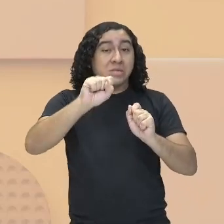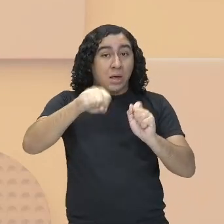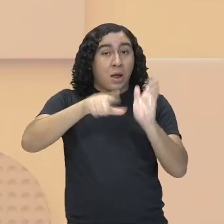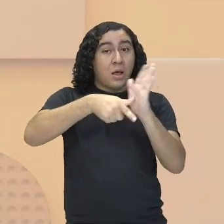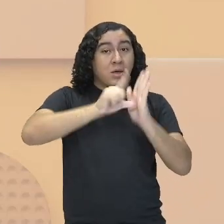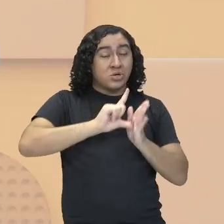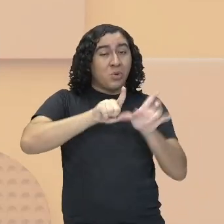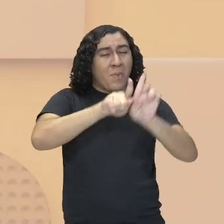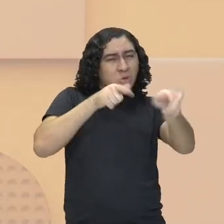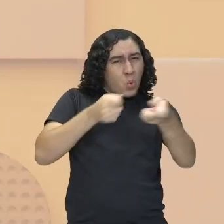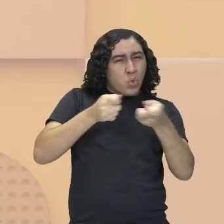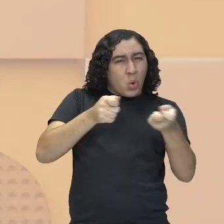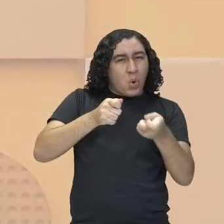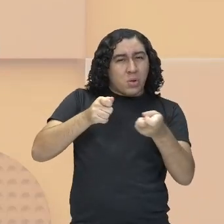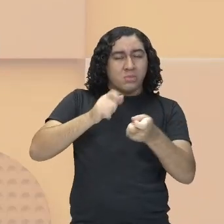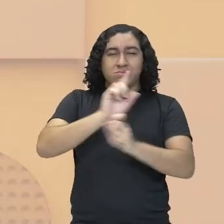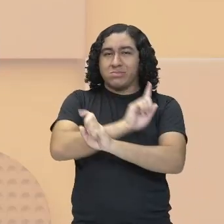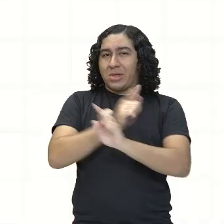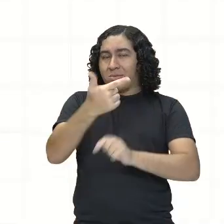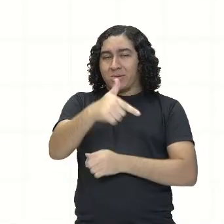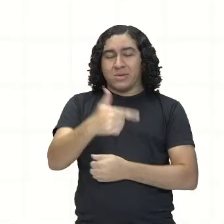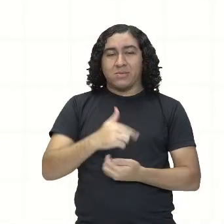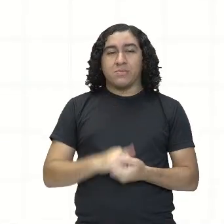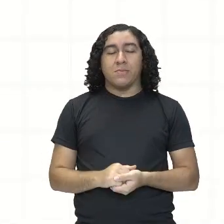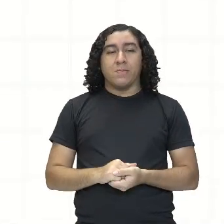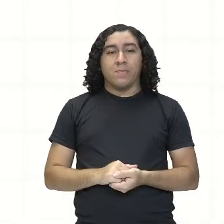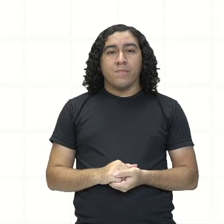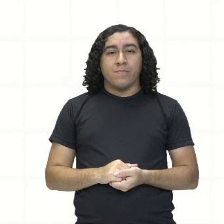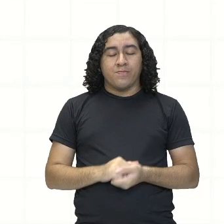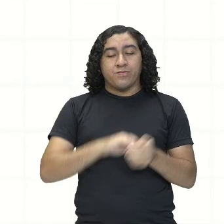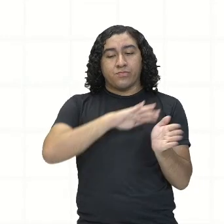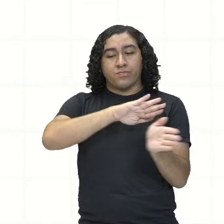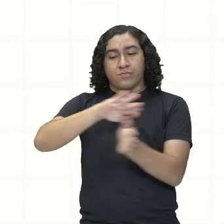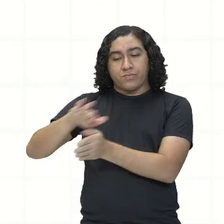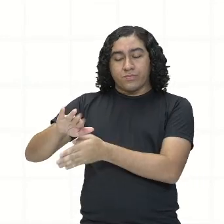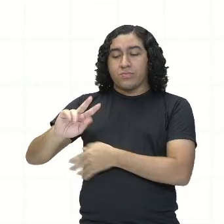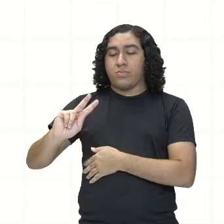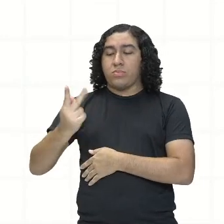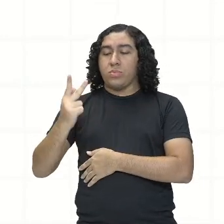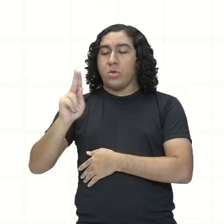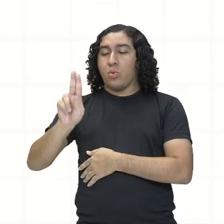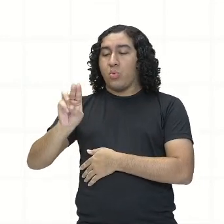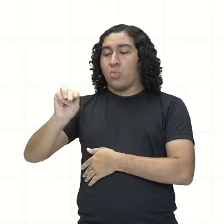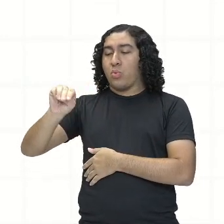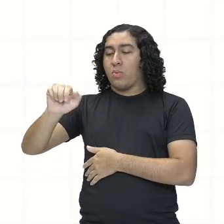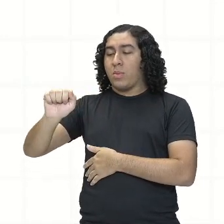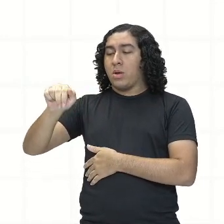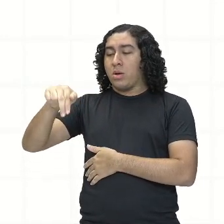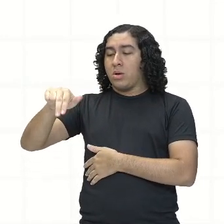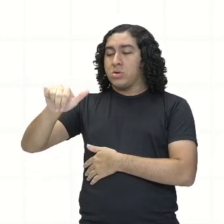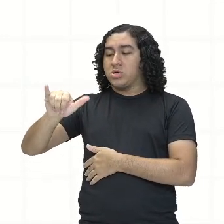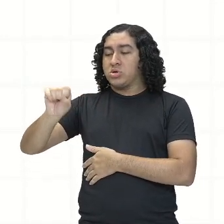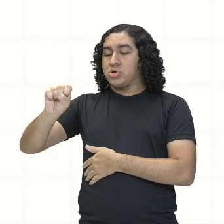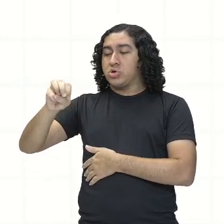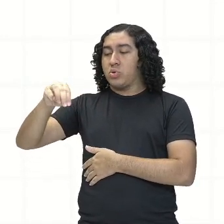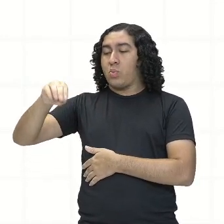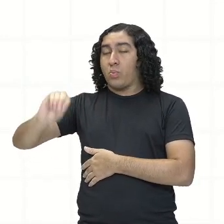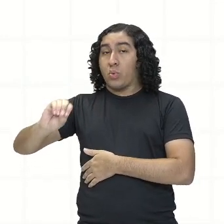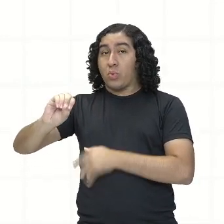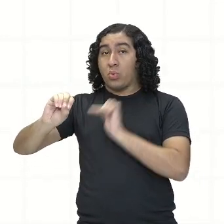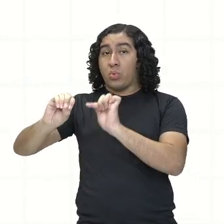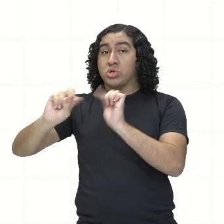ok? Vamos verificar o que é o humanismo. Humanismo significa valorizar o ser